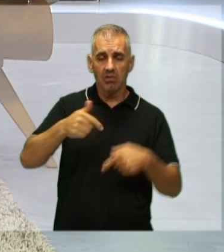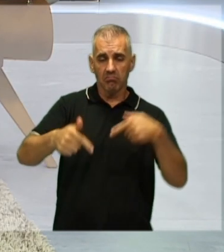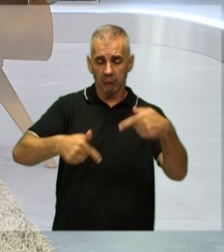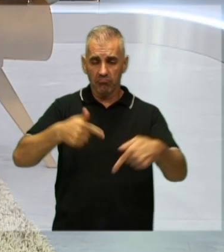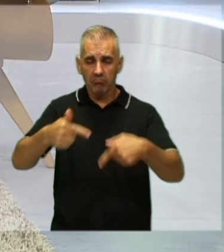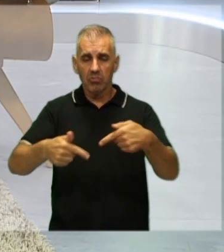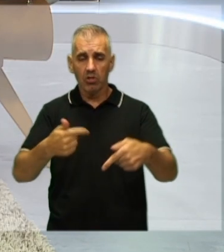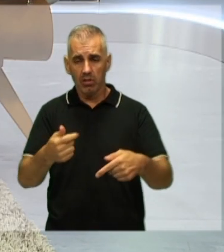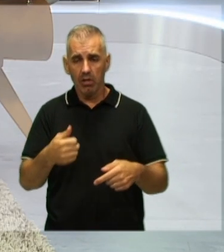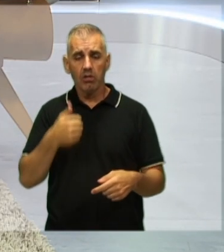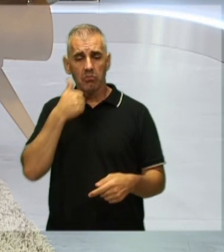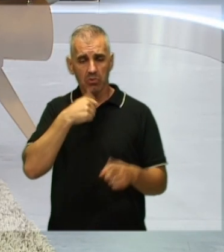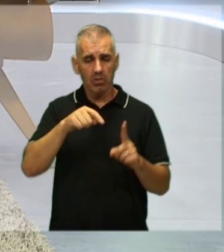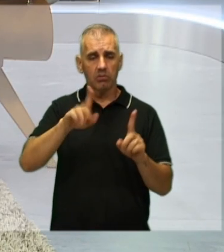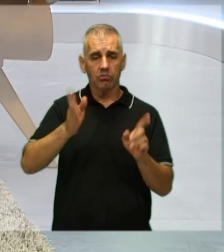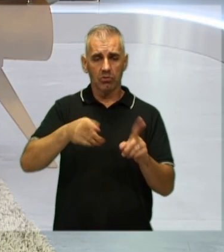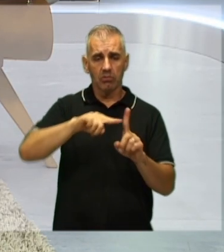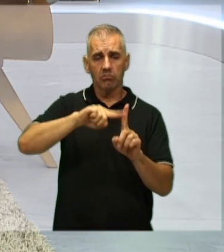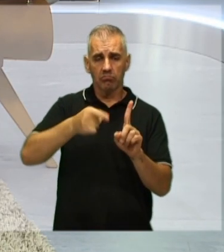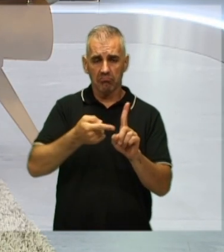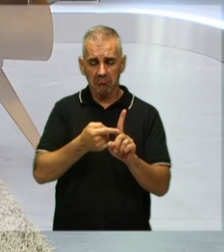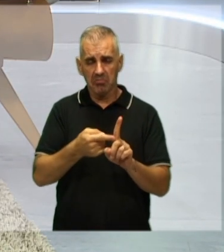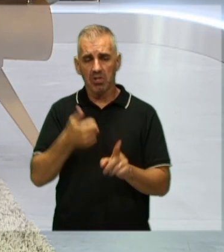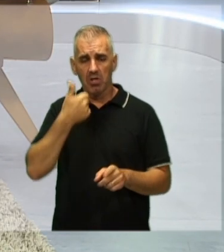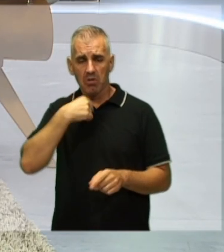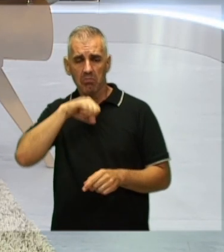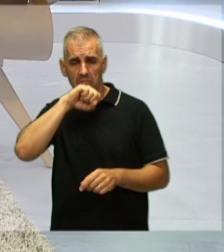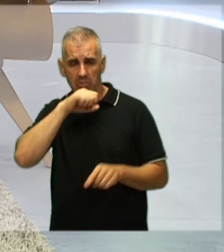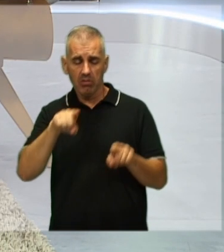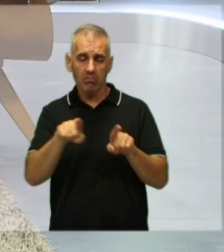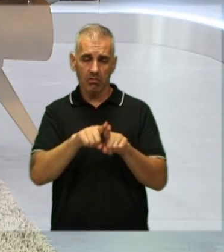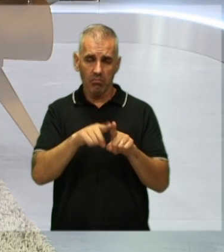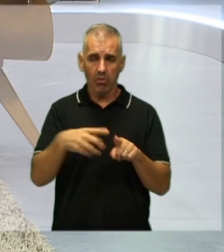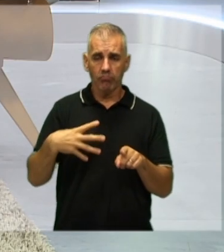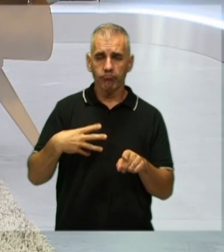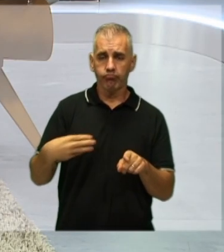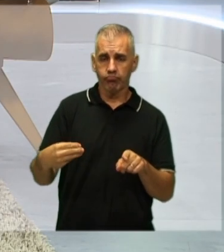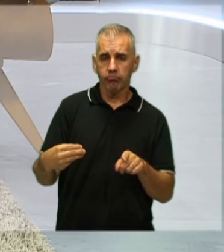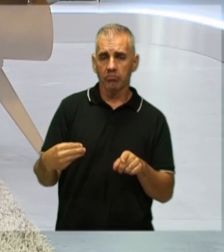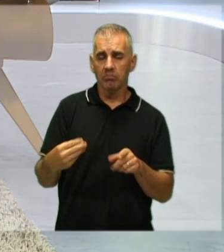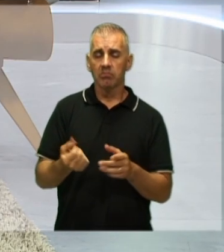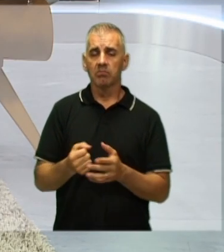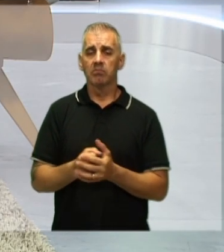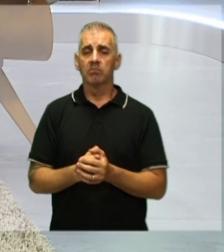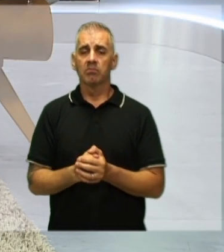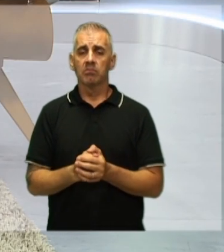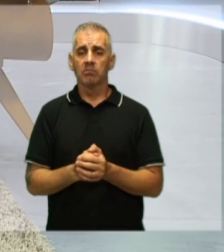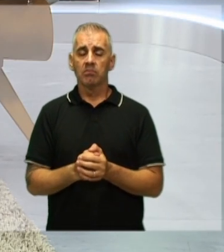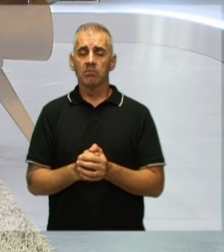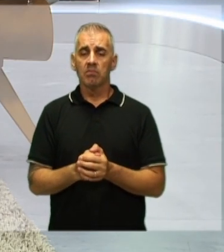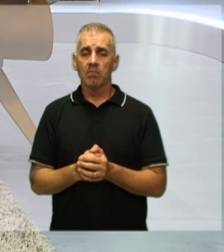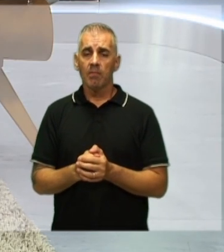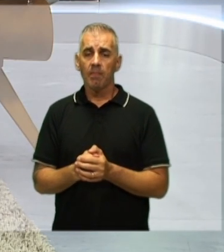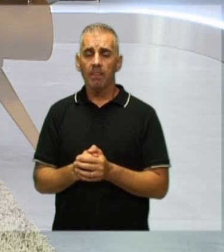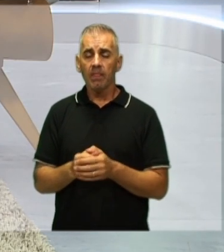outras já mãe que amamentam, né? Lactantes e tal. Então, assim, tudo